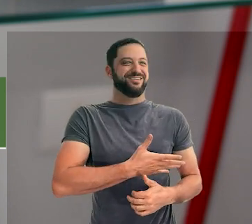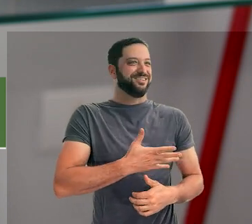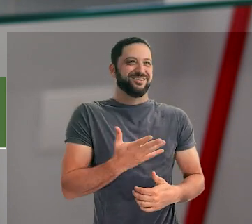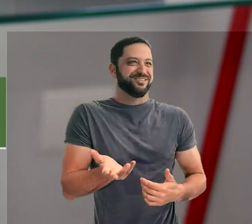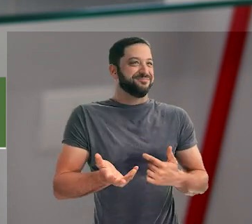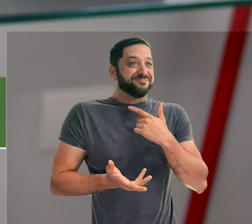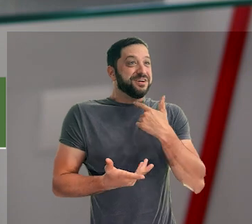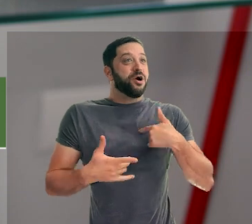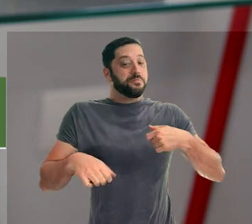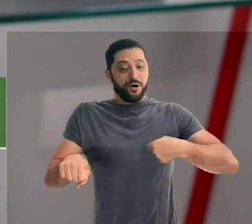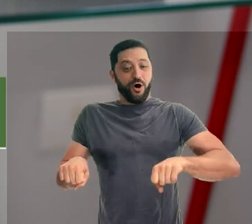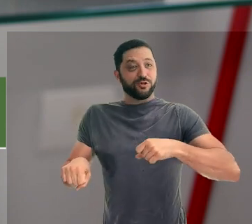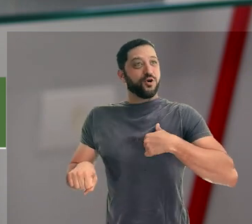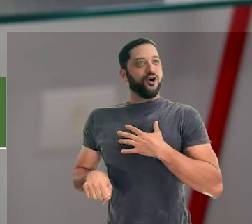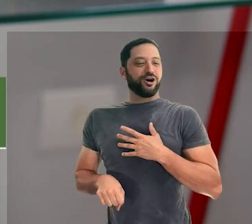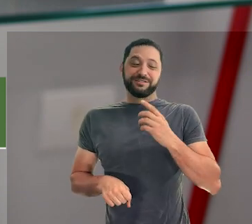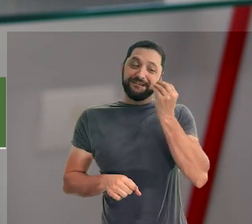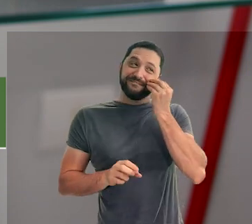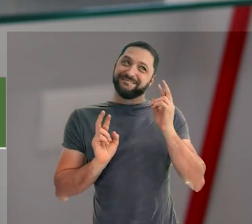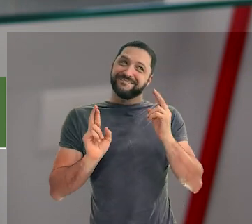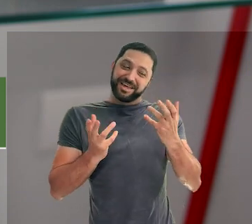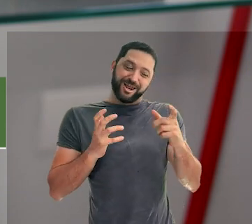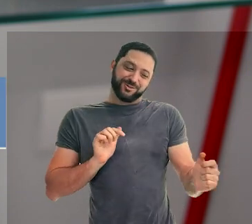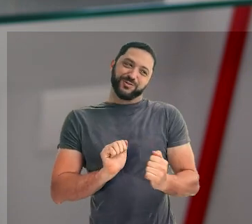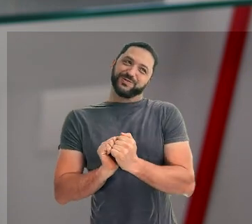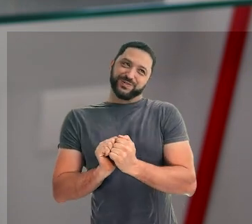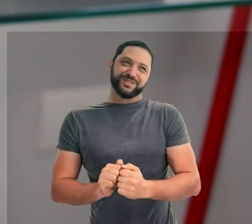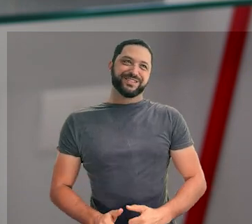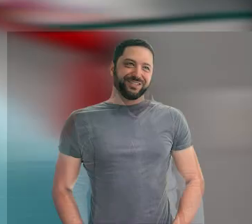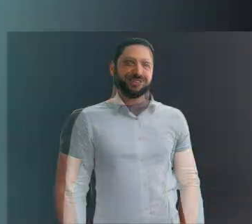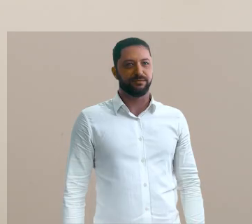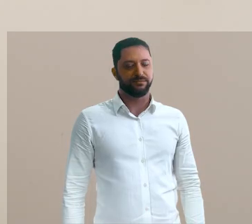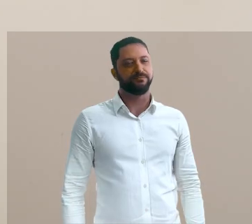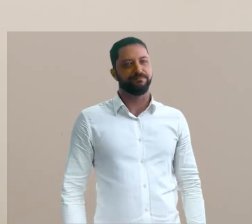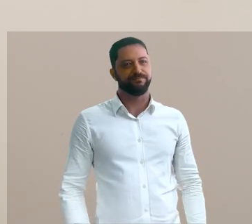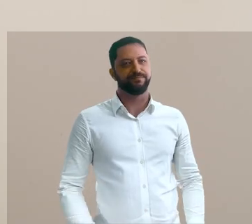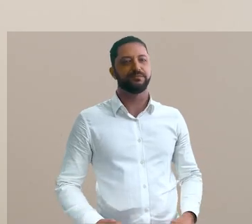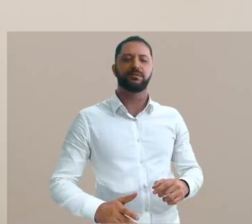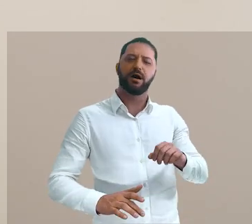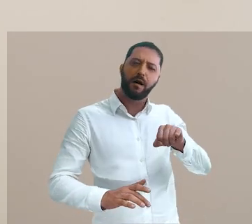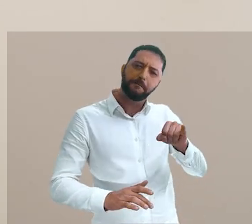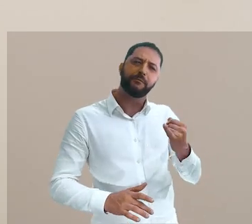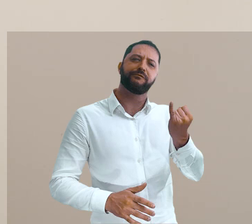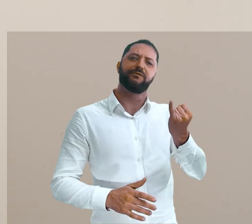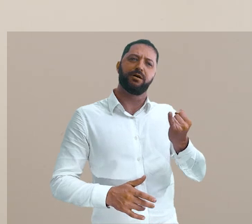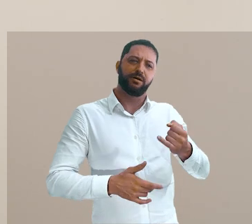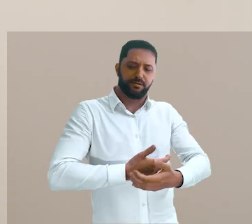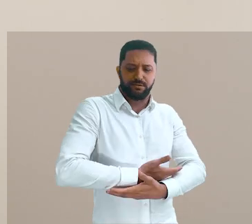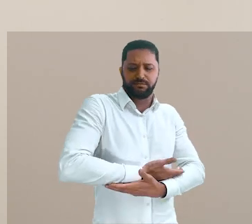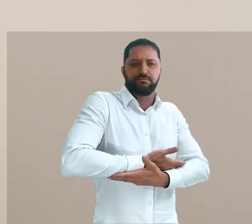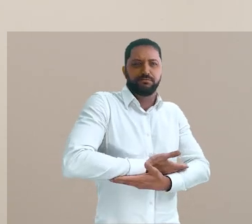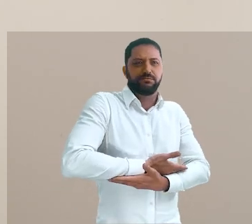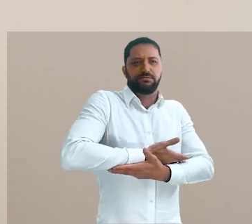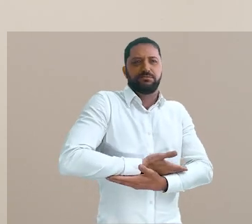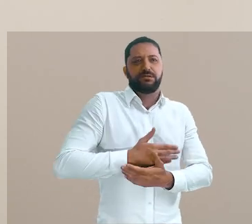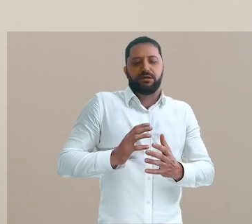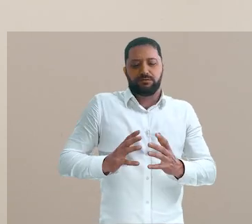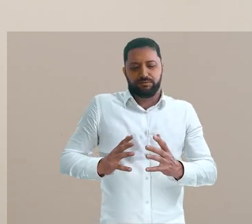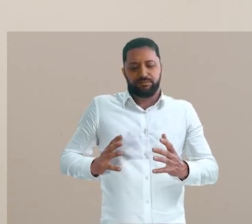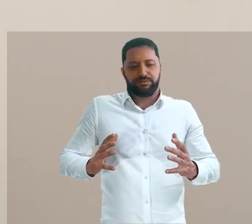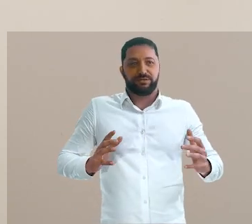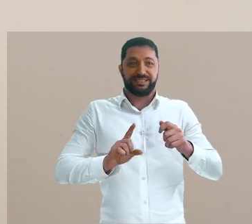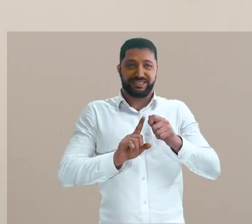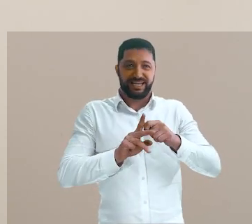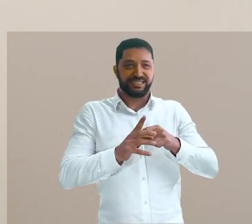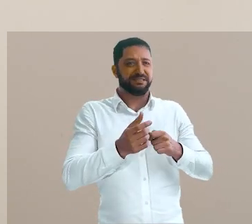Eu tenho meu hobby, que é andar de moto. Queria muito que ele participasse dessa vida também. Desfrutar desse crescimento. Os 6 primeiros